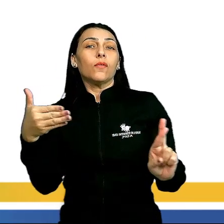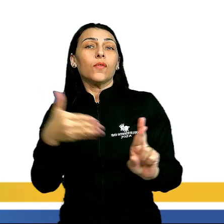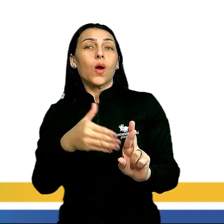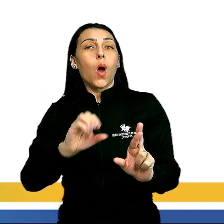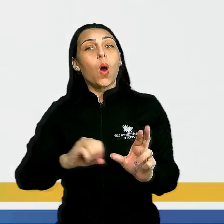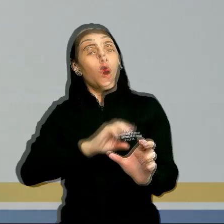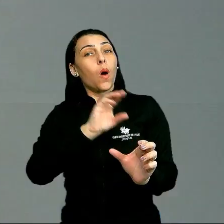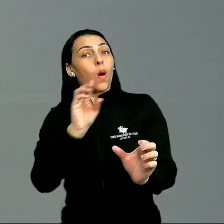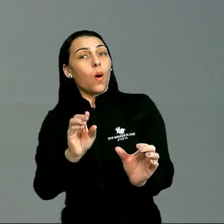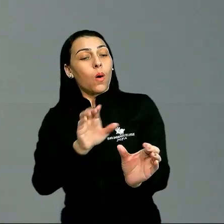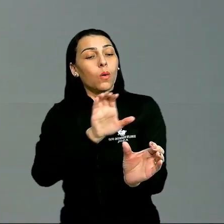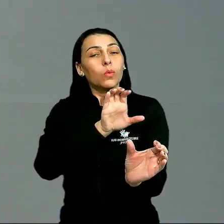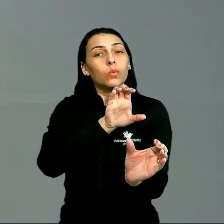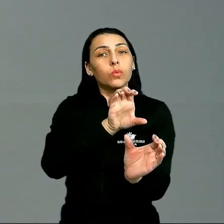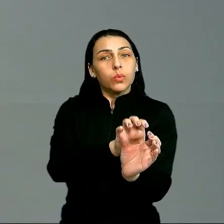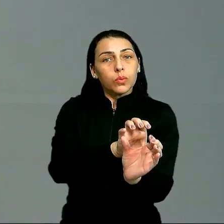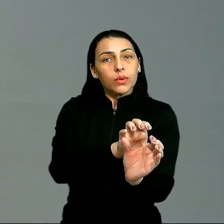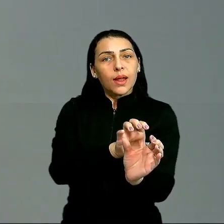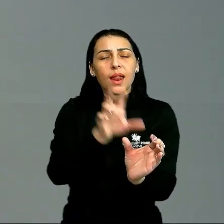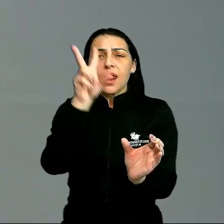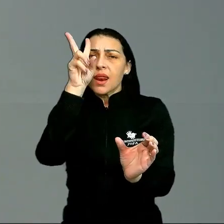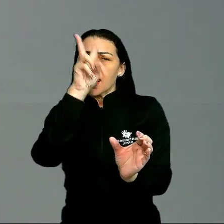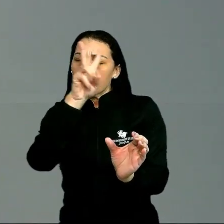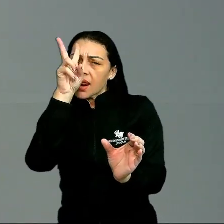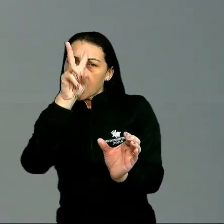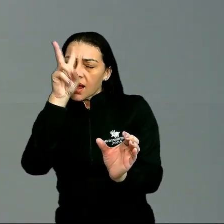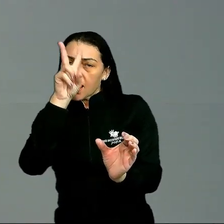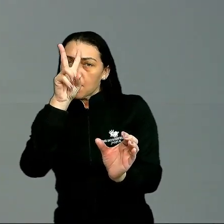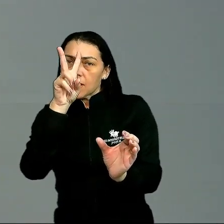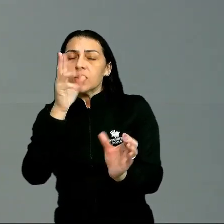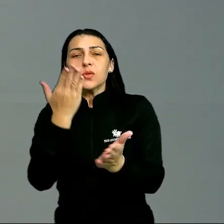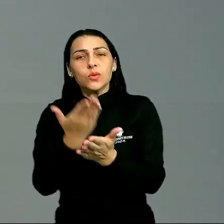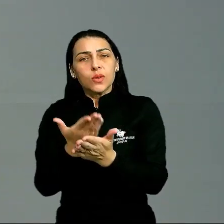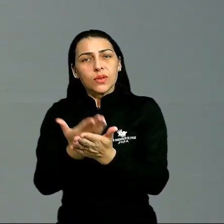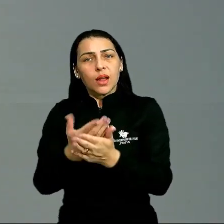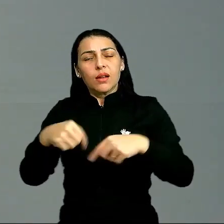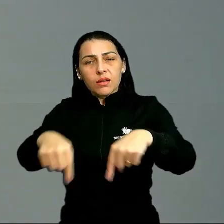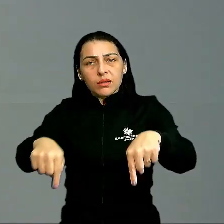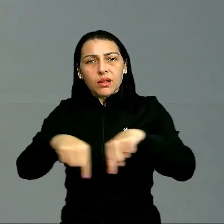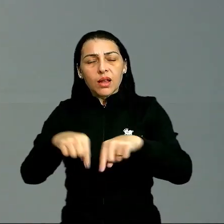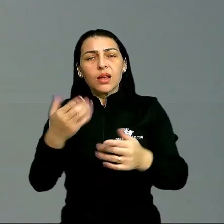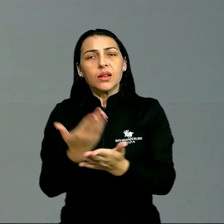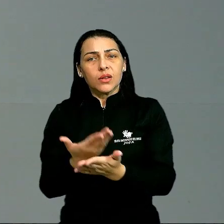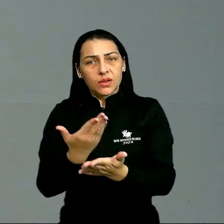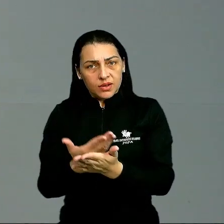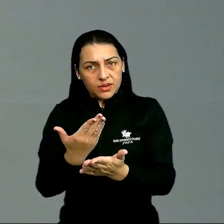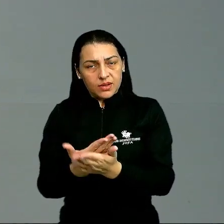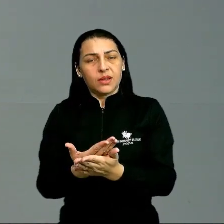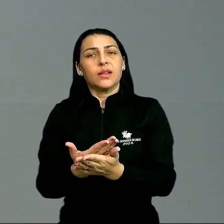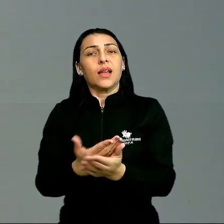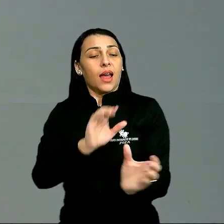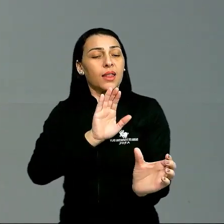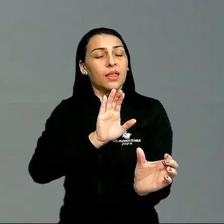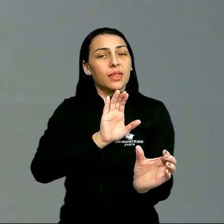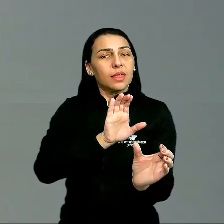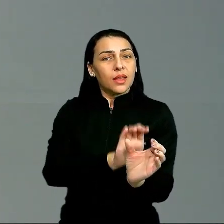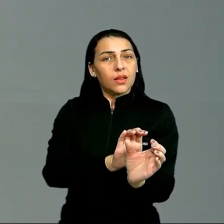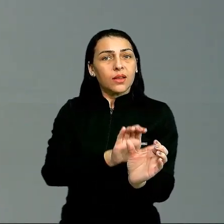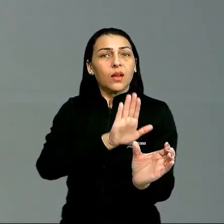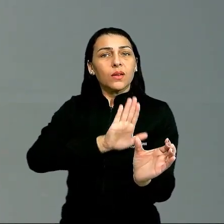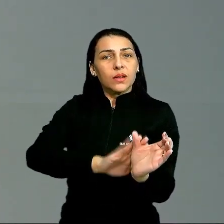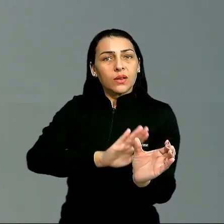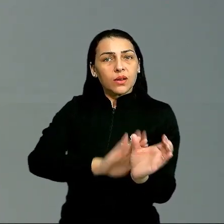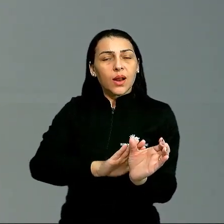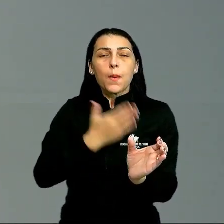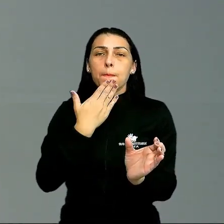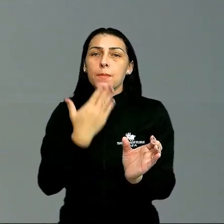ou denotativa. Lembra da denotação que vocês estudaram em sala de aula? Denotação, conotação. E aí, geralmente,